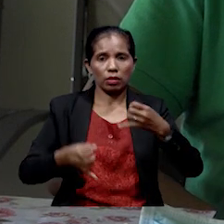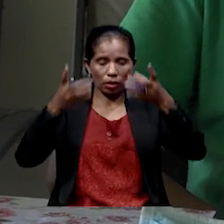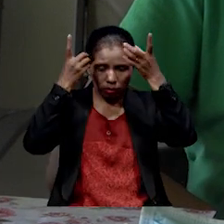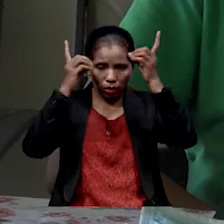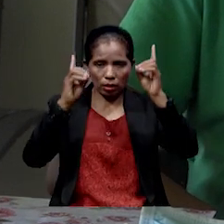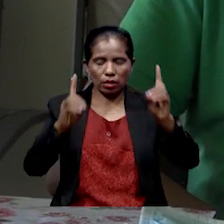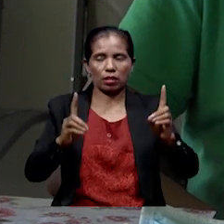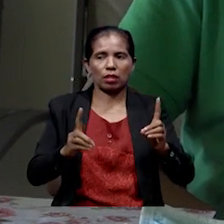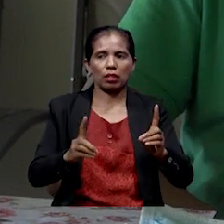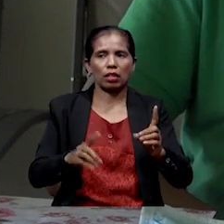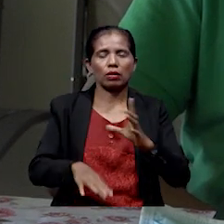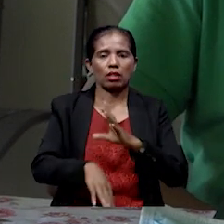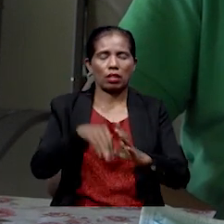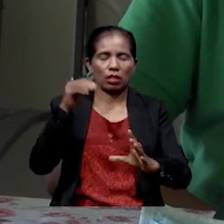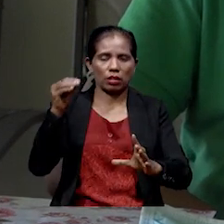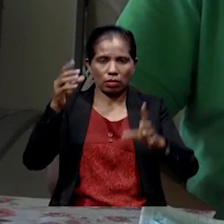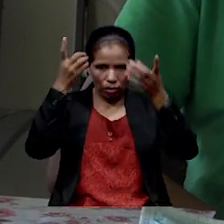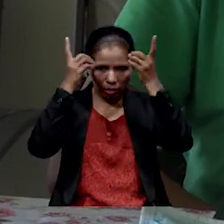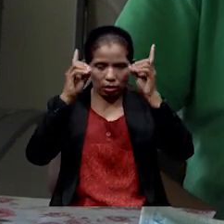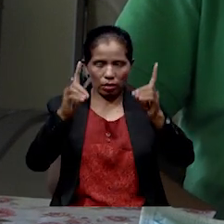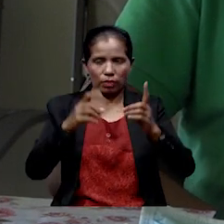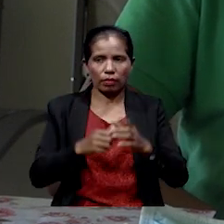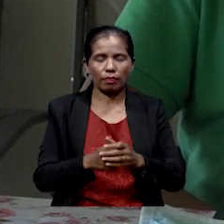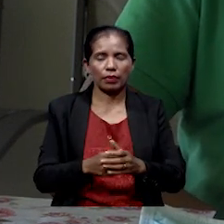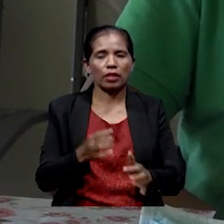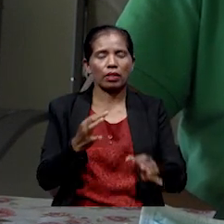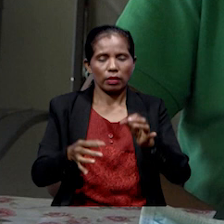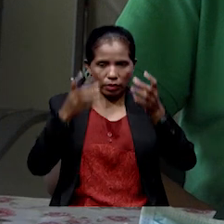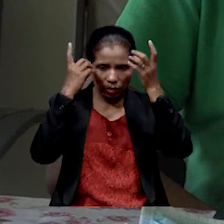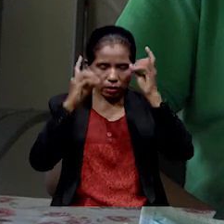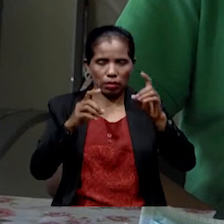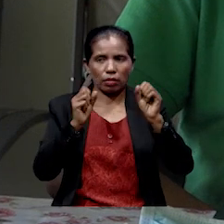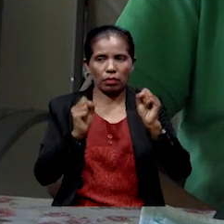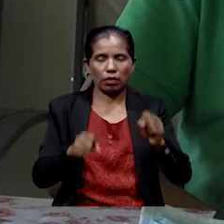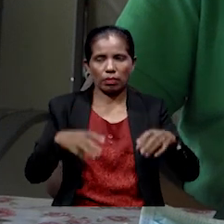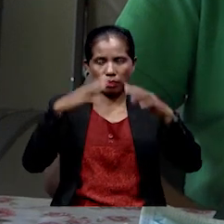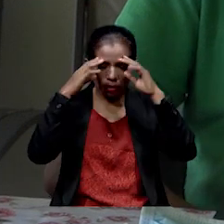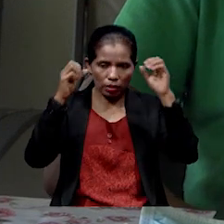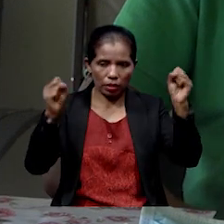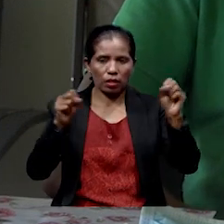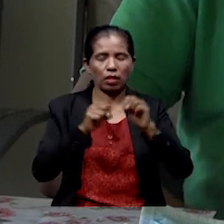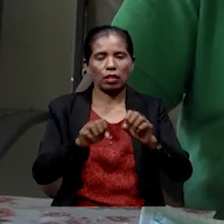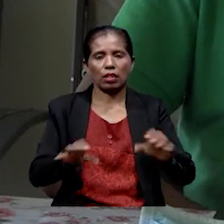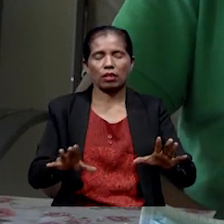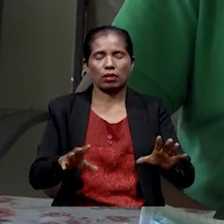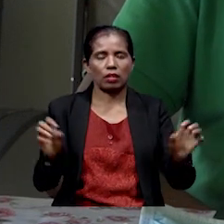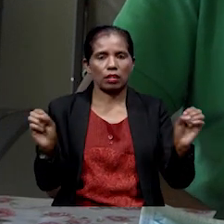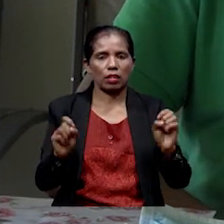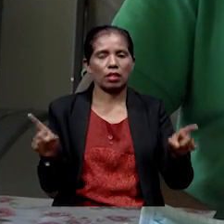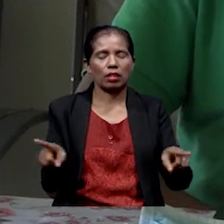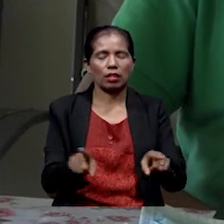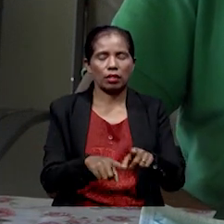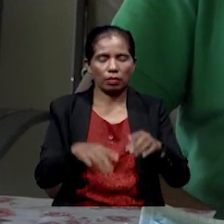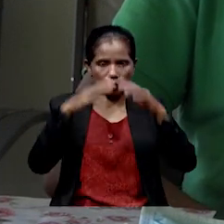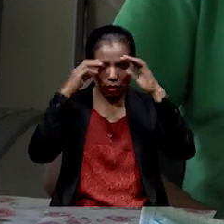delibera, ato assai decisão. Se decisão de condena, mas o presidente ne lacou nia mandato. Se decisão ne la condena,